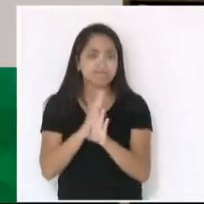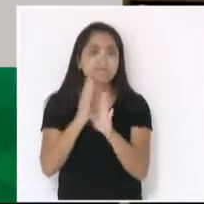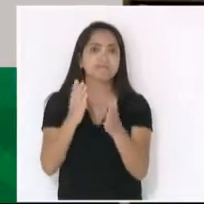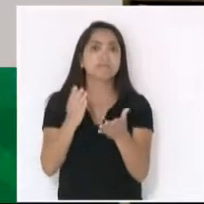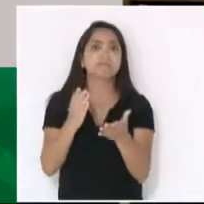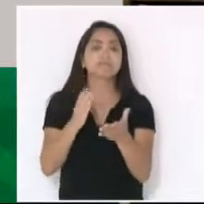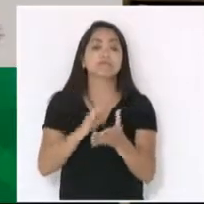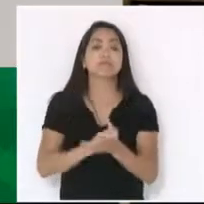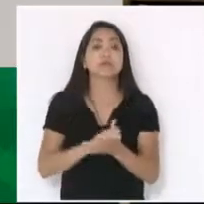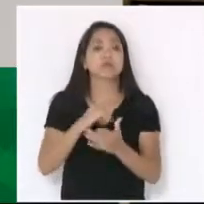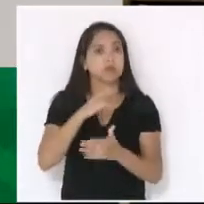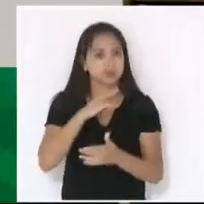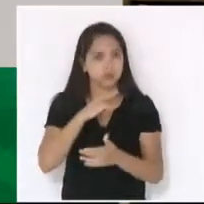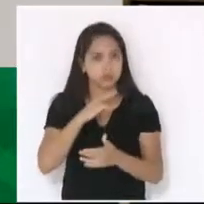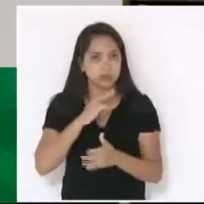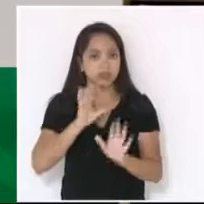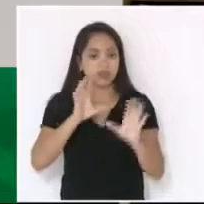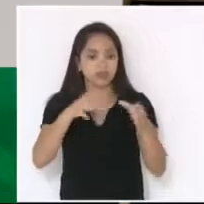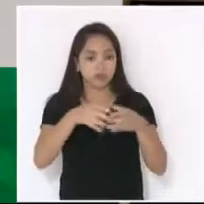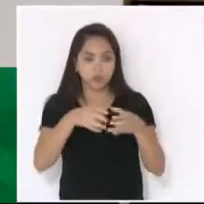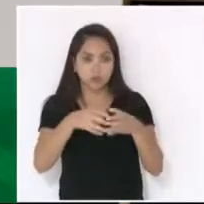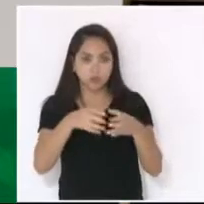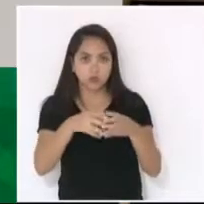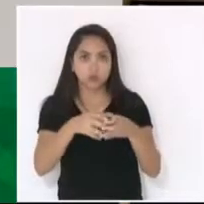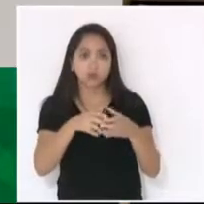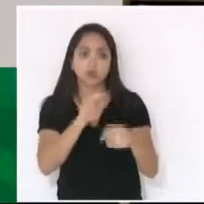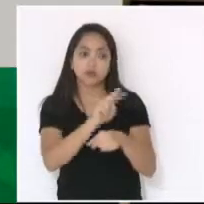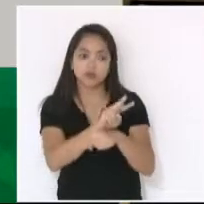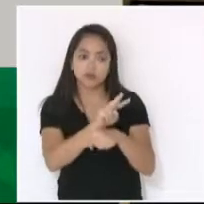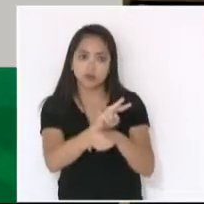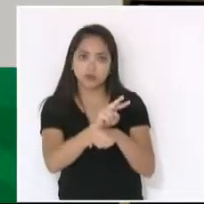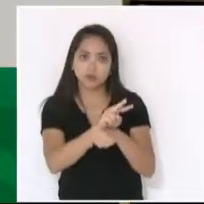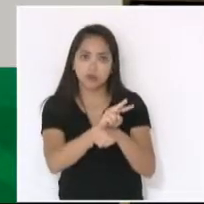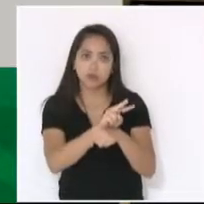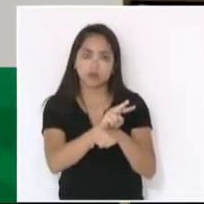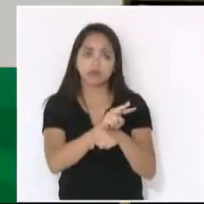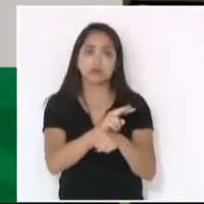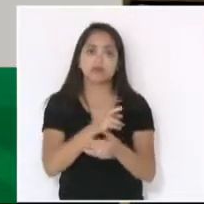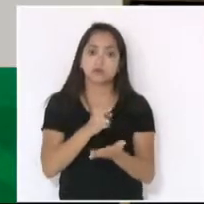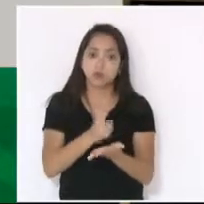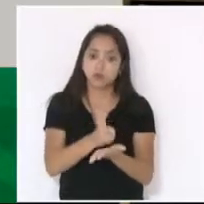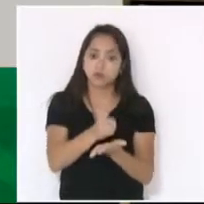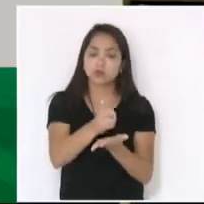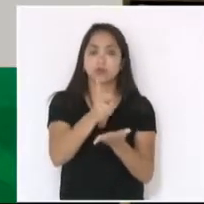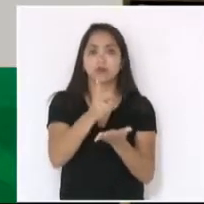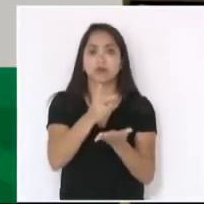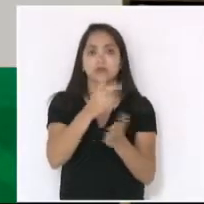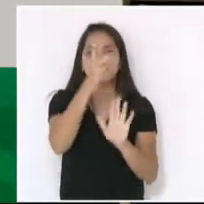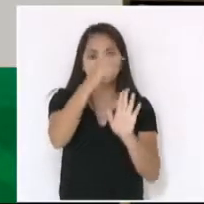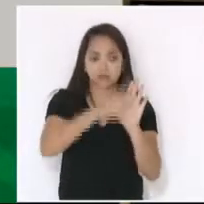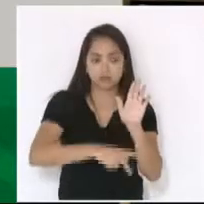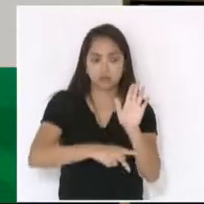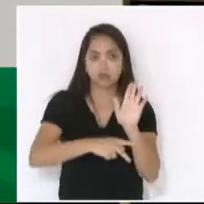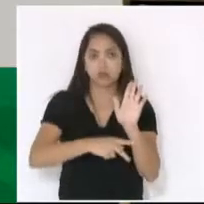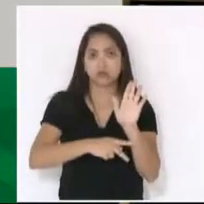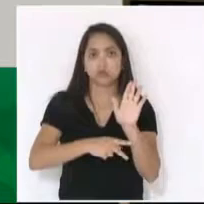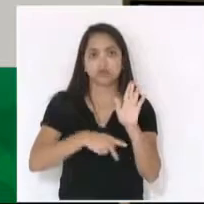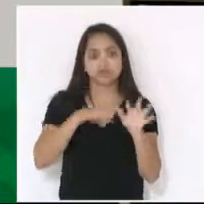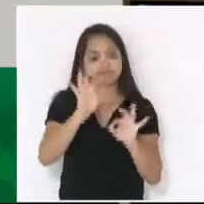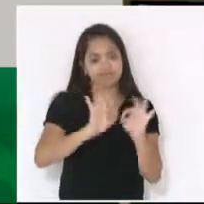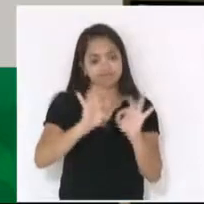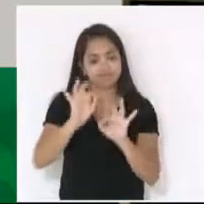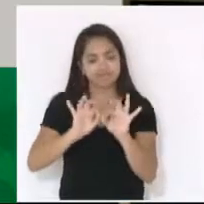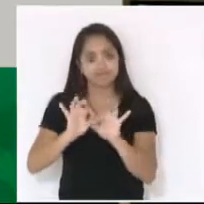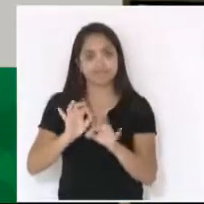estando aqui mas Teremos nossos fazeres do PMDB para dar a continuidade esse trabalho que nós estamos levantando aqui